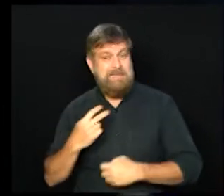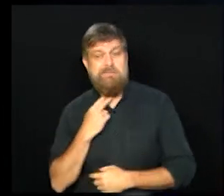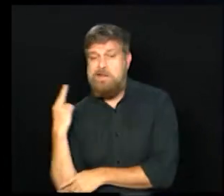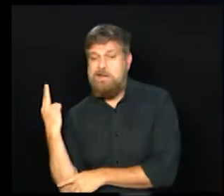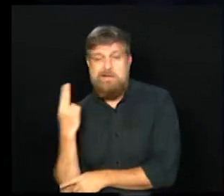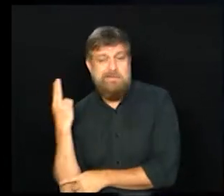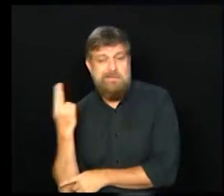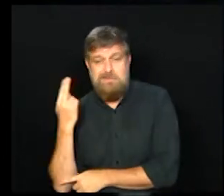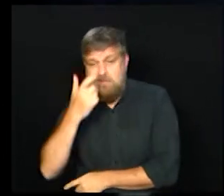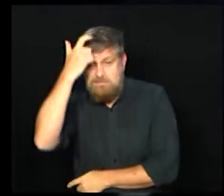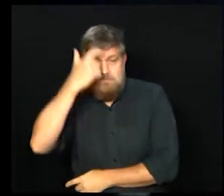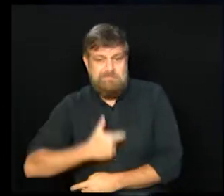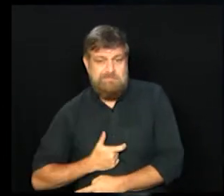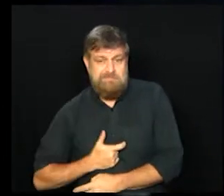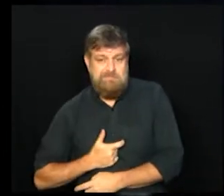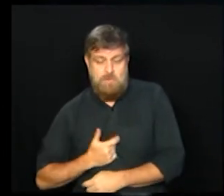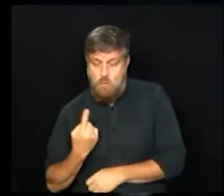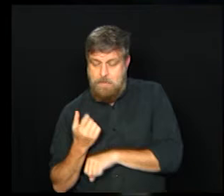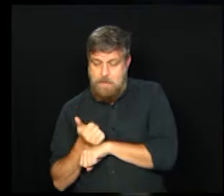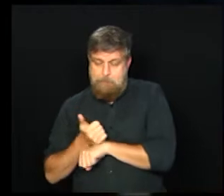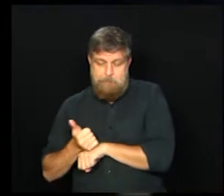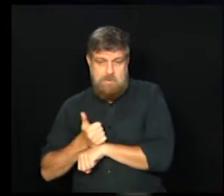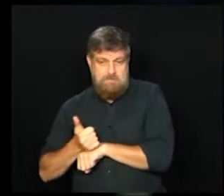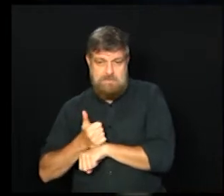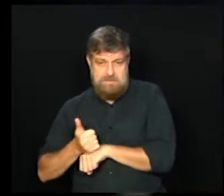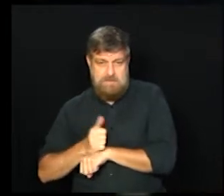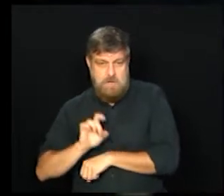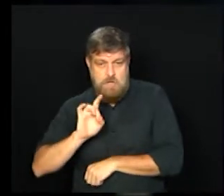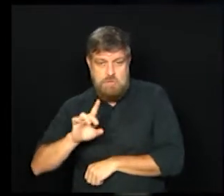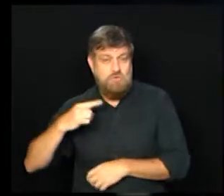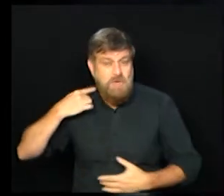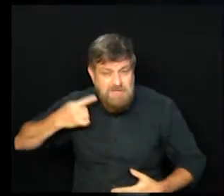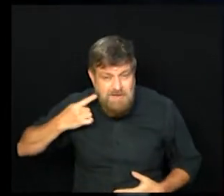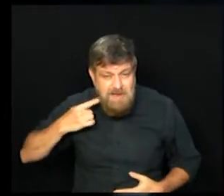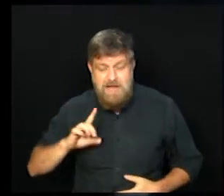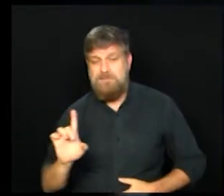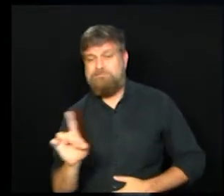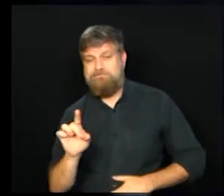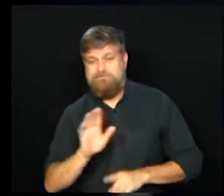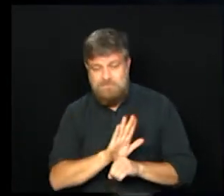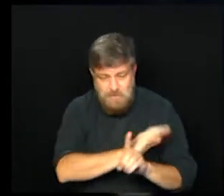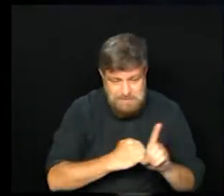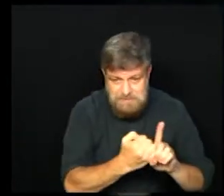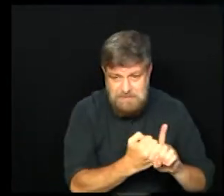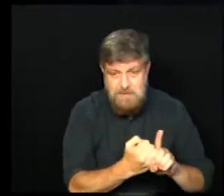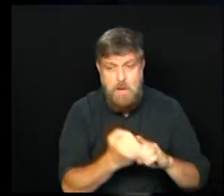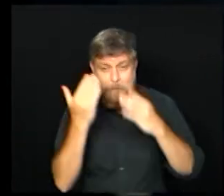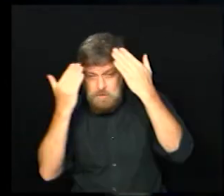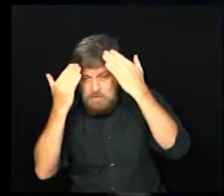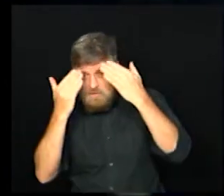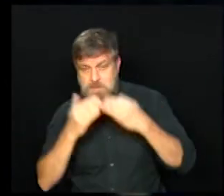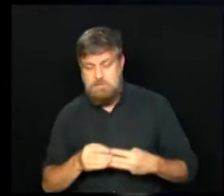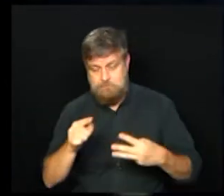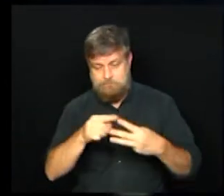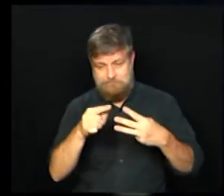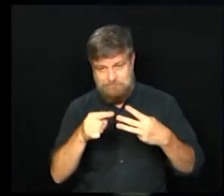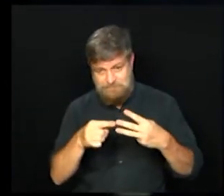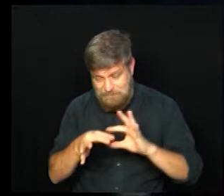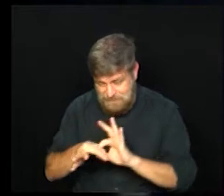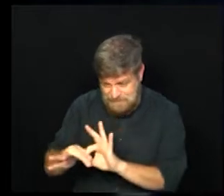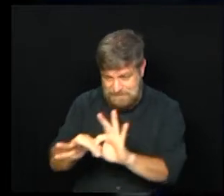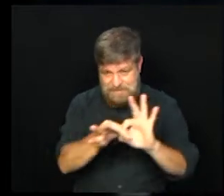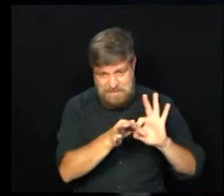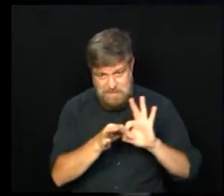trabalhar somente com uma profissão, né? Ou seja, só o direito, ou só o serviço social, ou só a psicologia, não. Nós precisamos dos